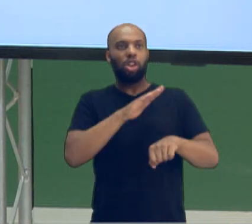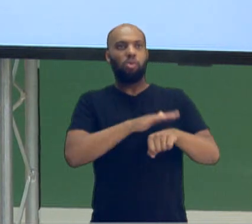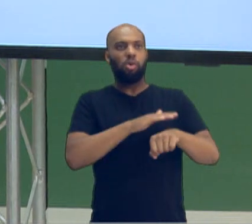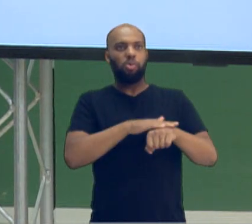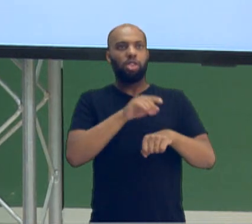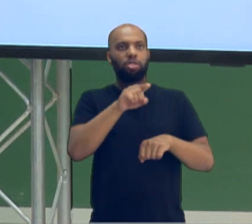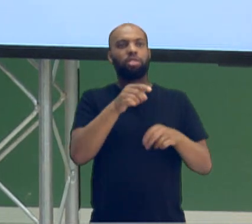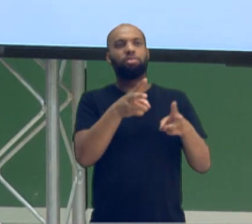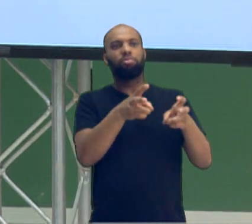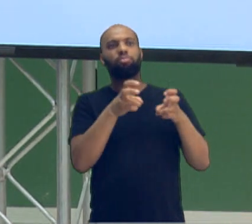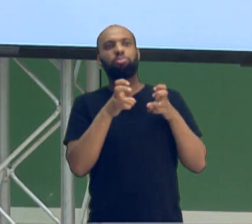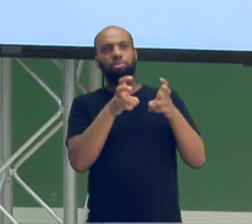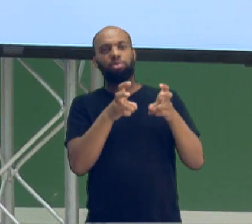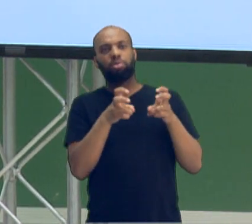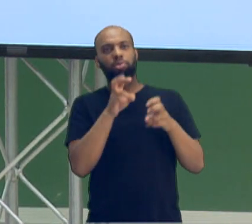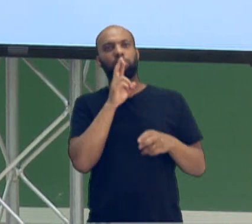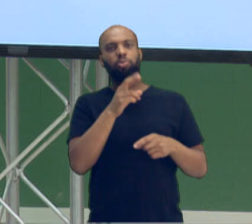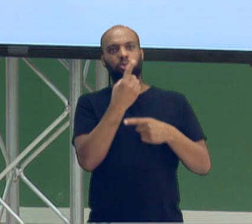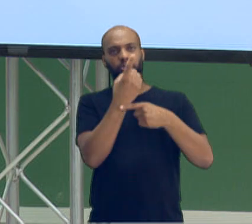e anotar no caderno de vocês.